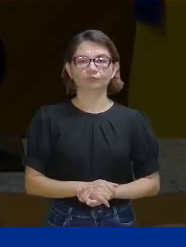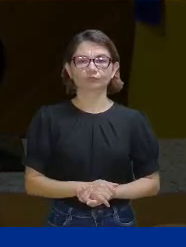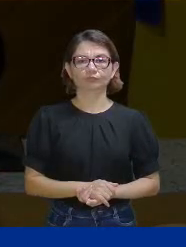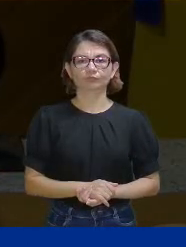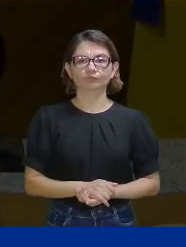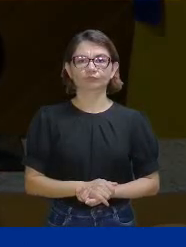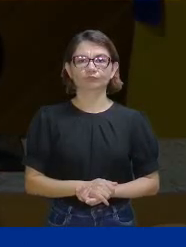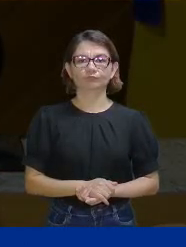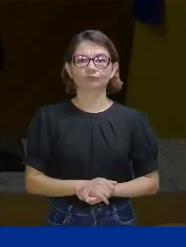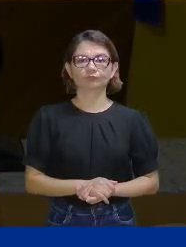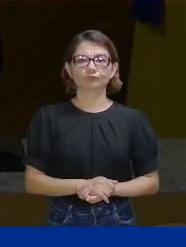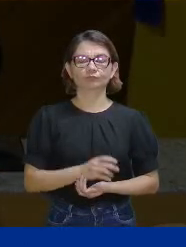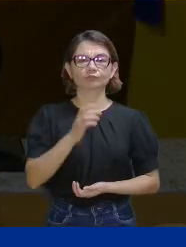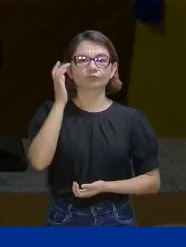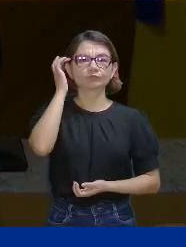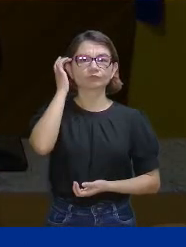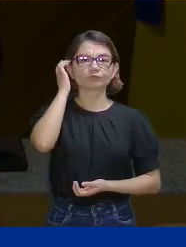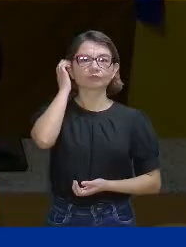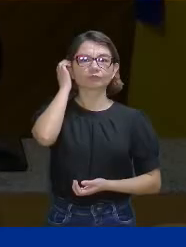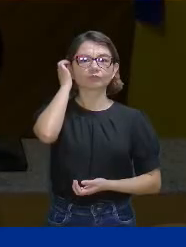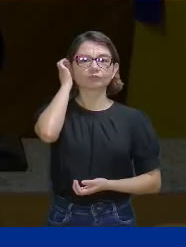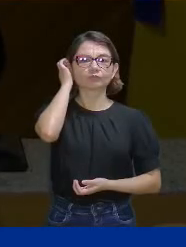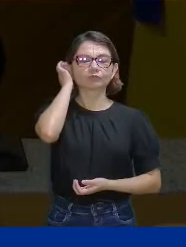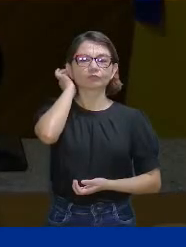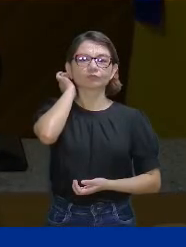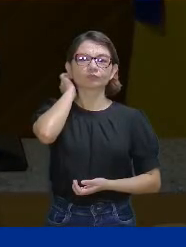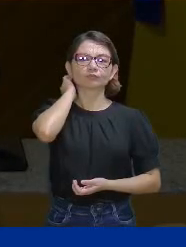Foca no esmarrador Mário Mazurek.